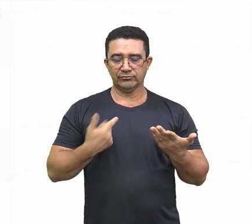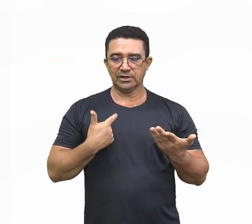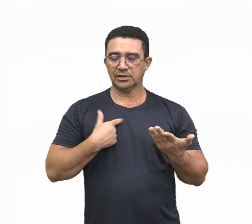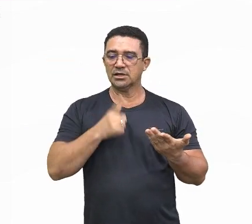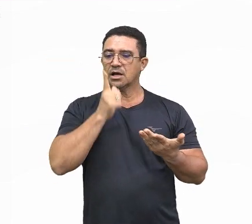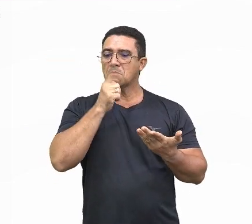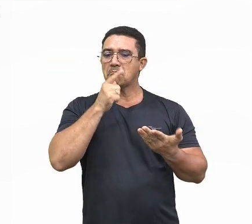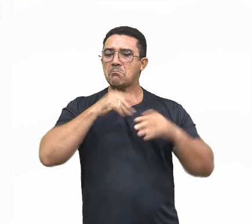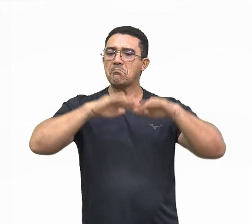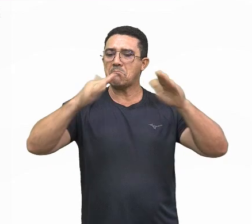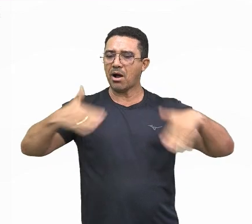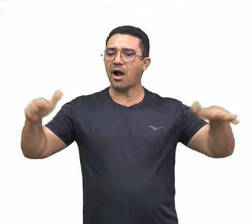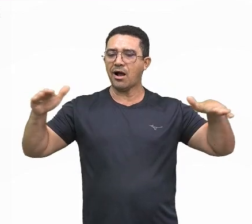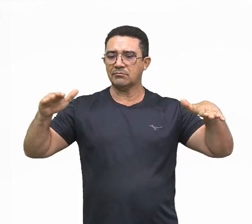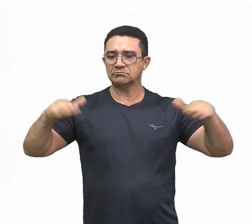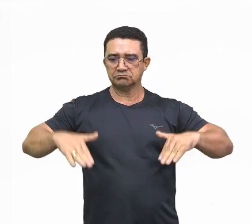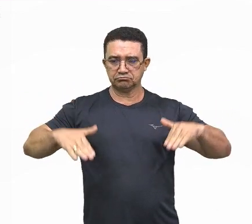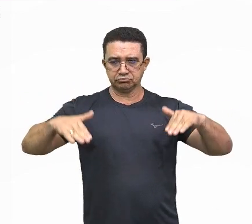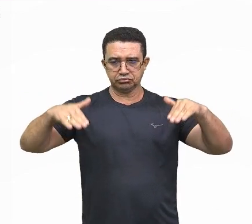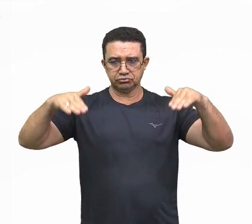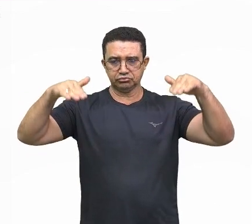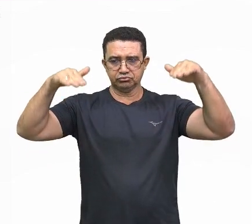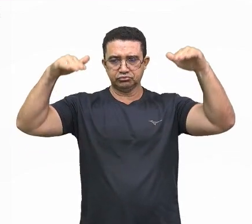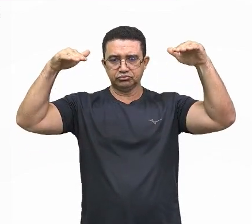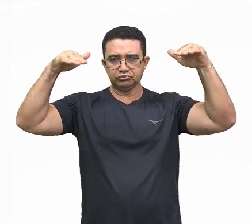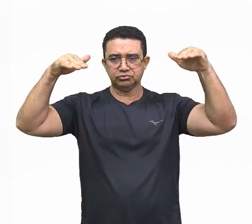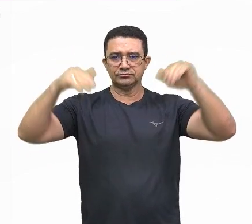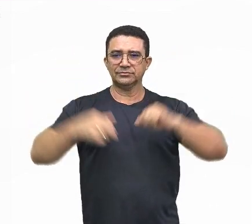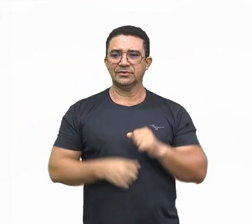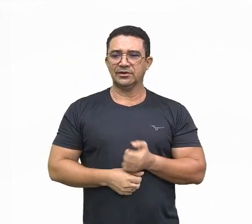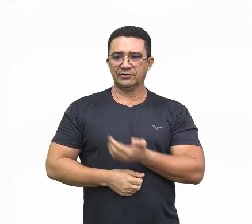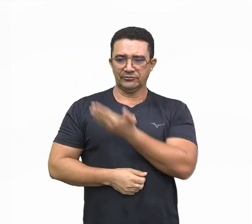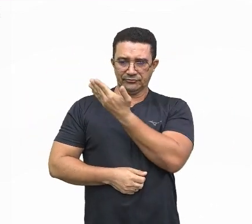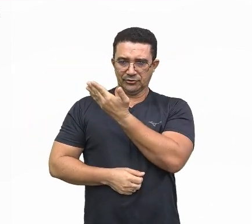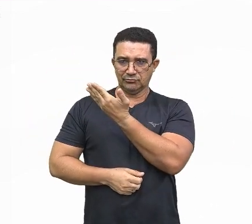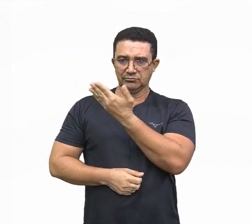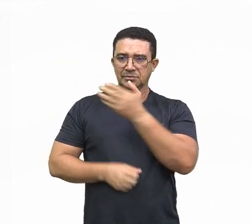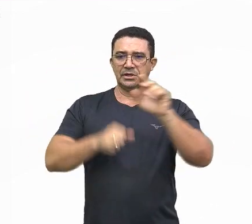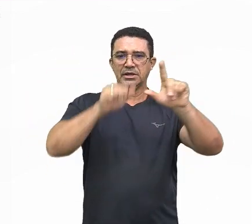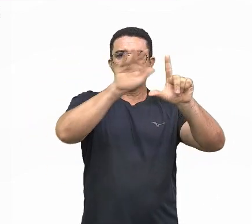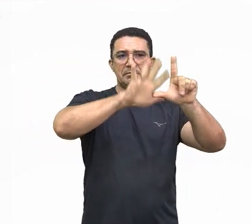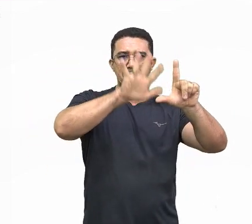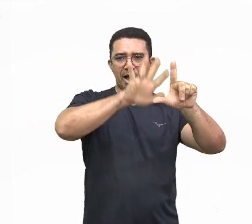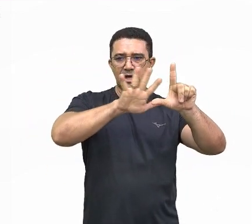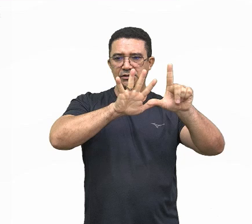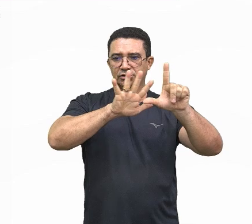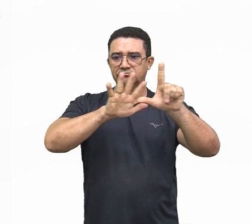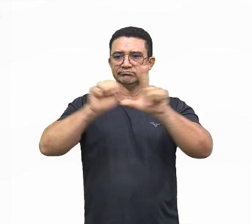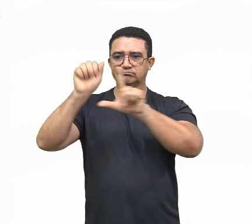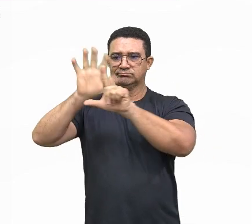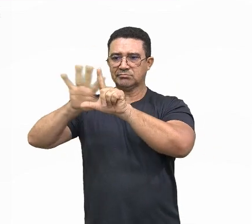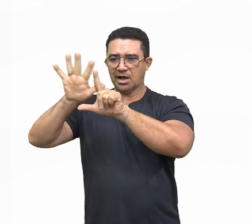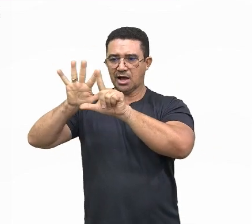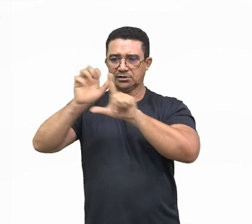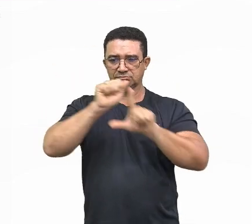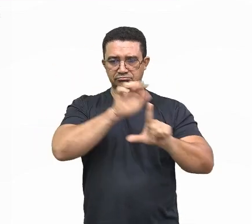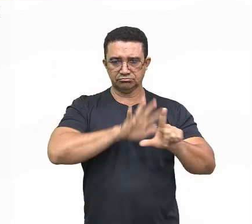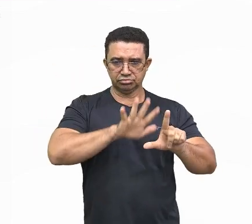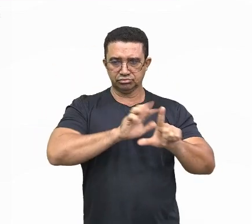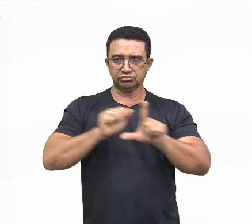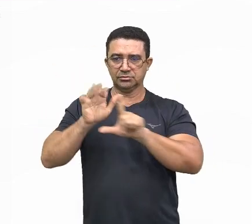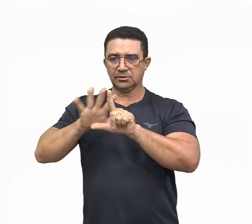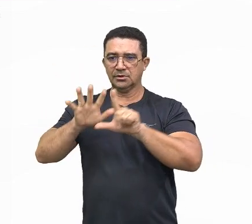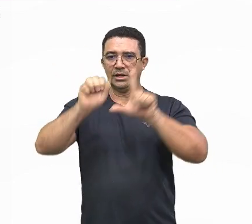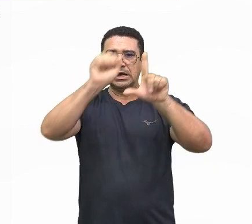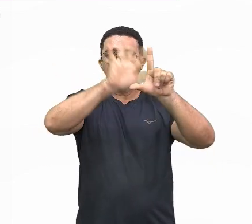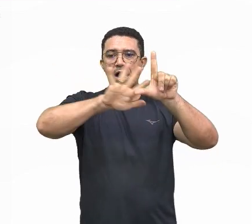do nível do mar. Veja que nós temos aí um conjunto de 4 figuras. Olha, na primeira a gente pode observar como o calor está